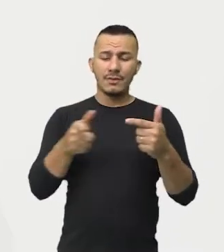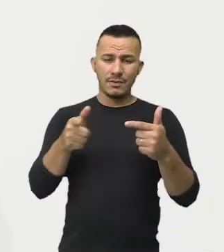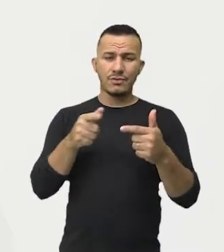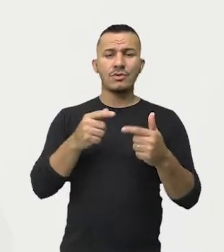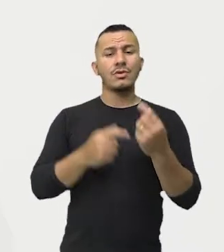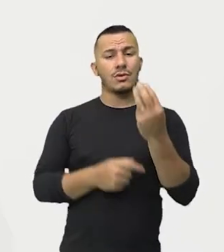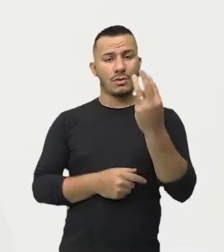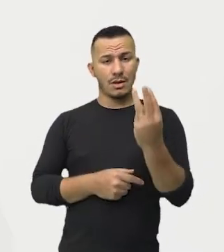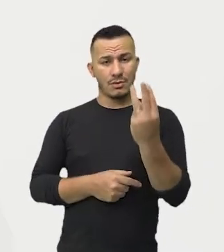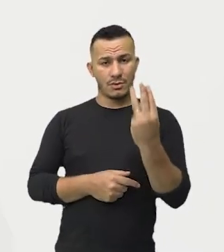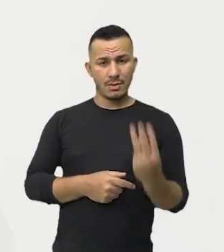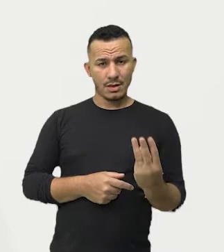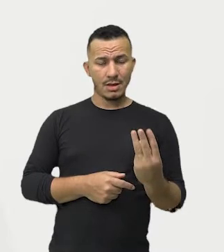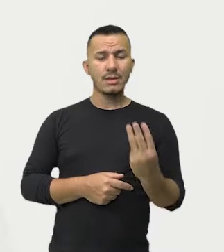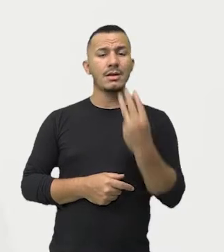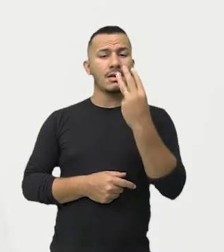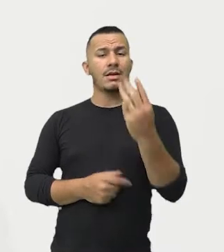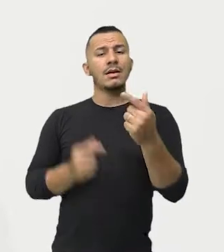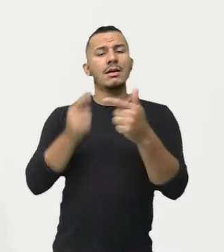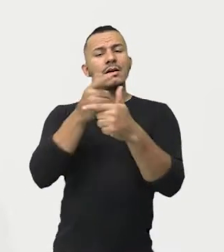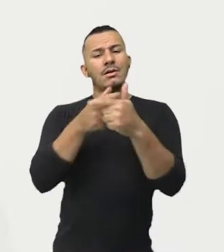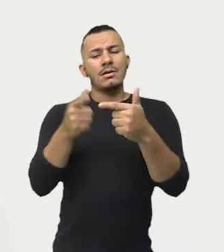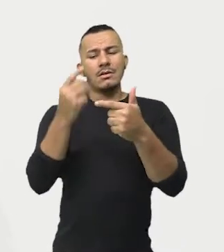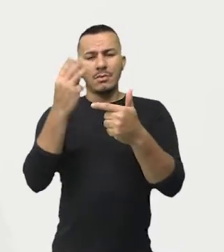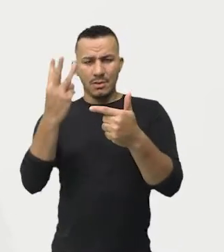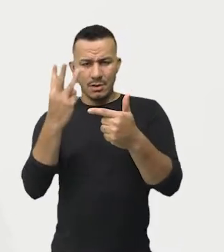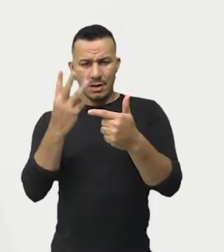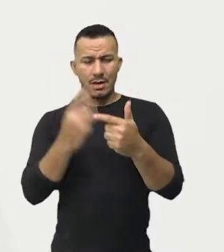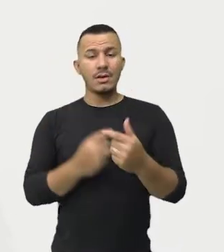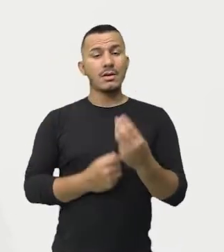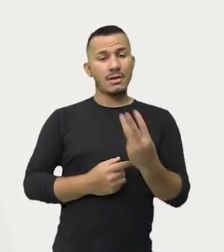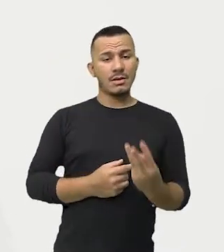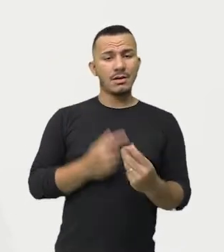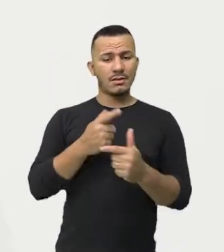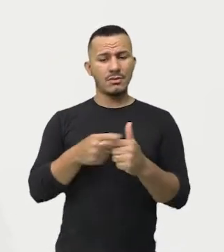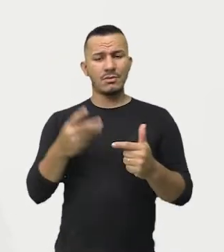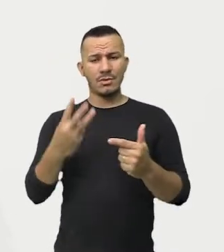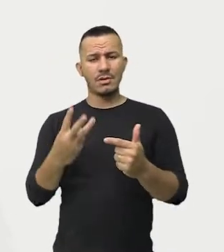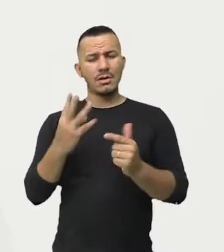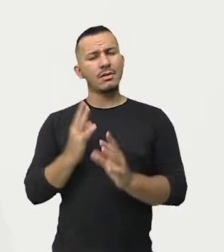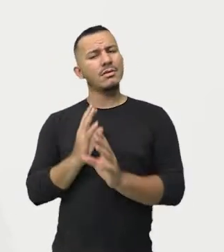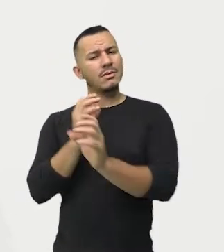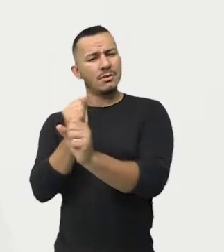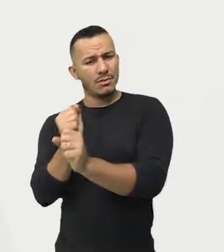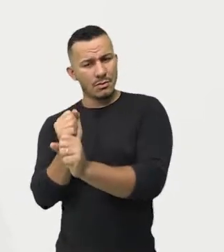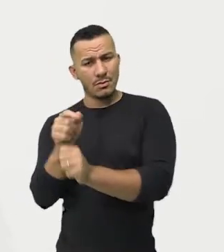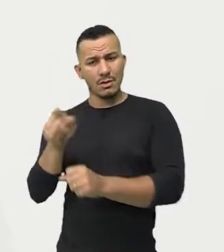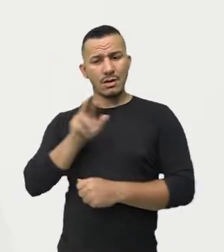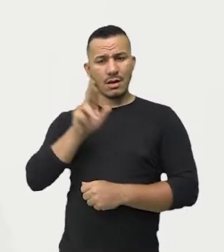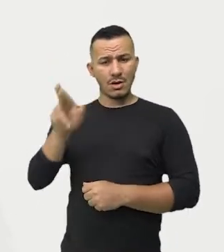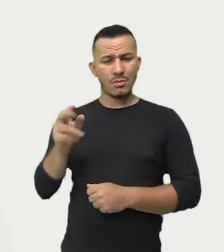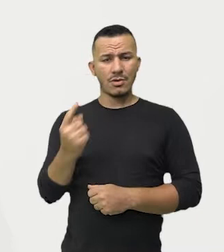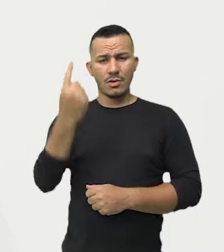fração por 3, o numerador por 3 e o denominador por 3, você concorda que a gente